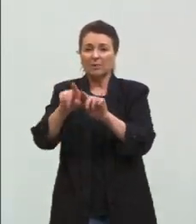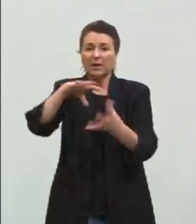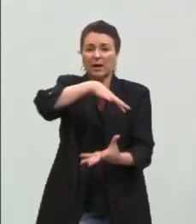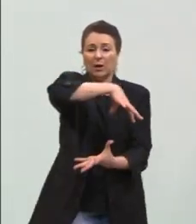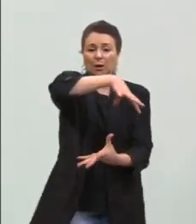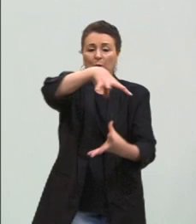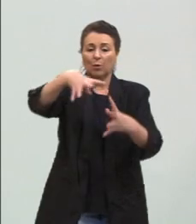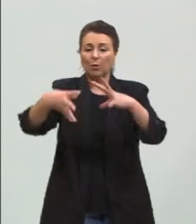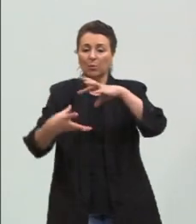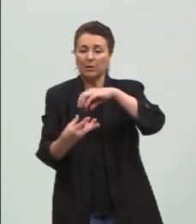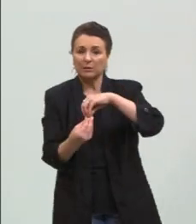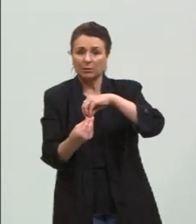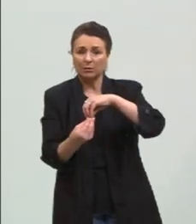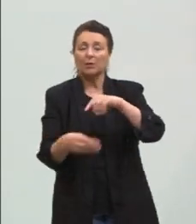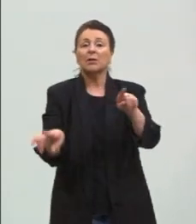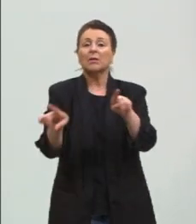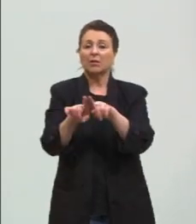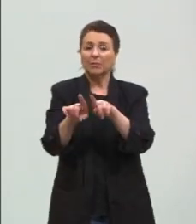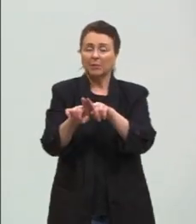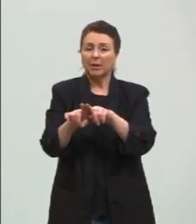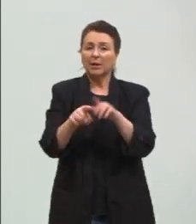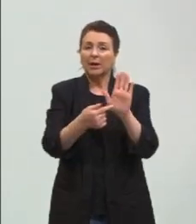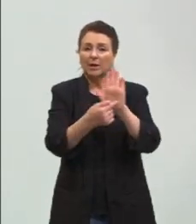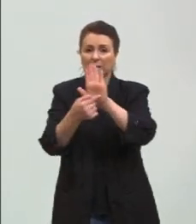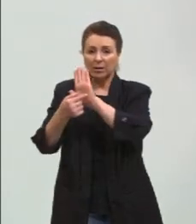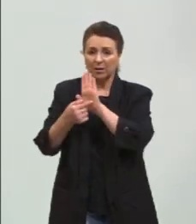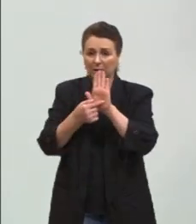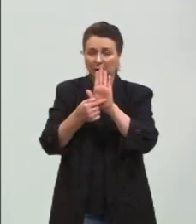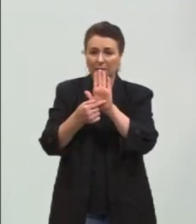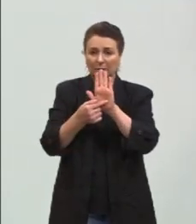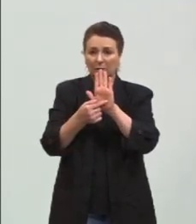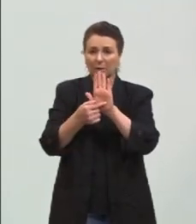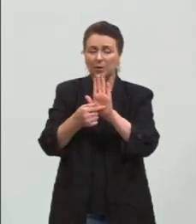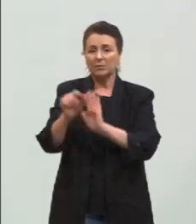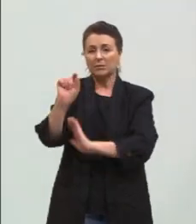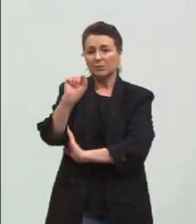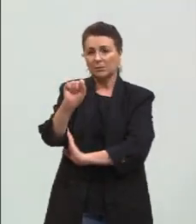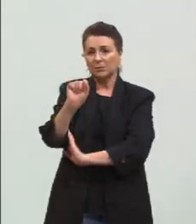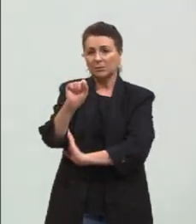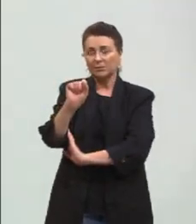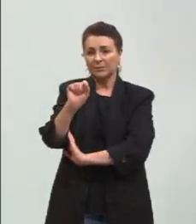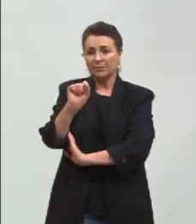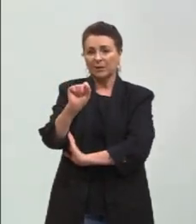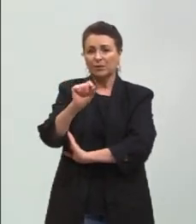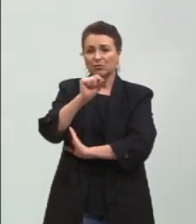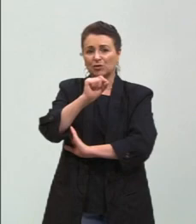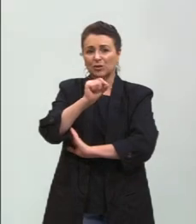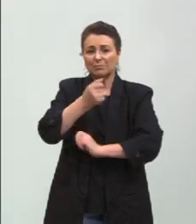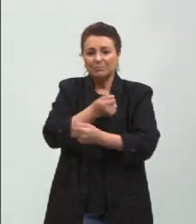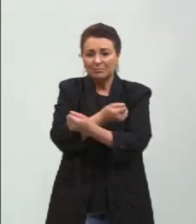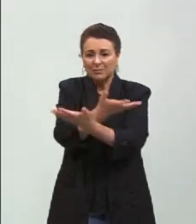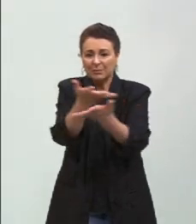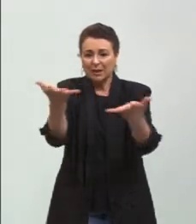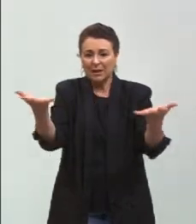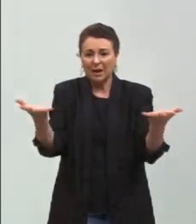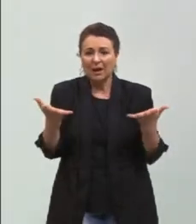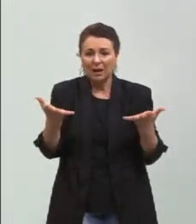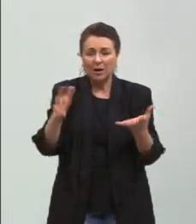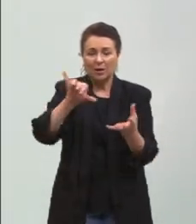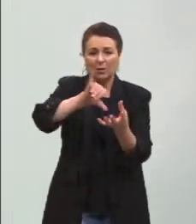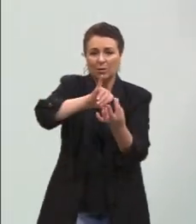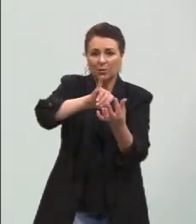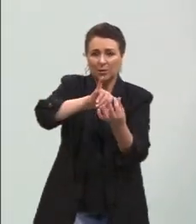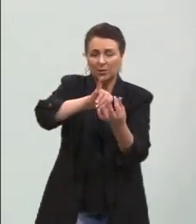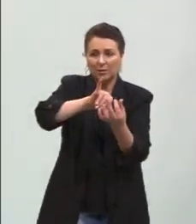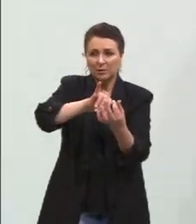ela é sobre o aspecto de de espraiar o capitalismo né dentro dessa questão